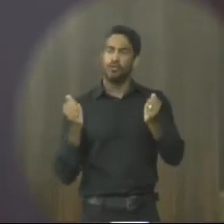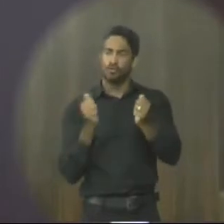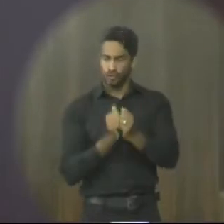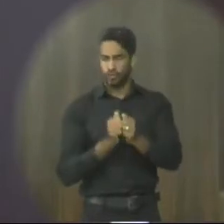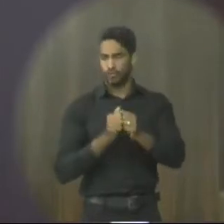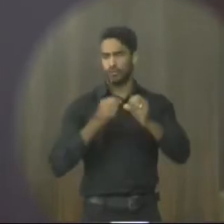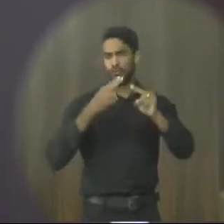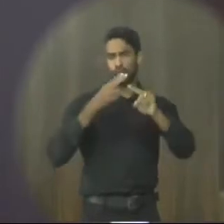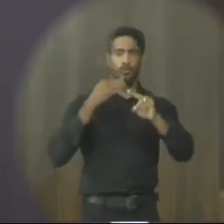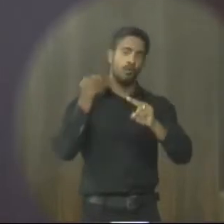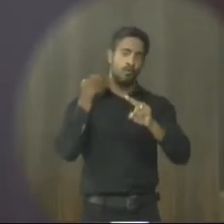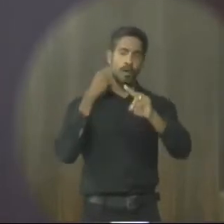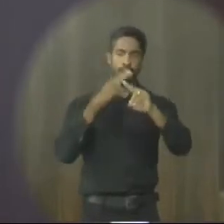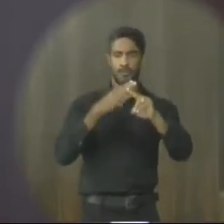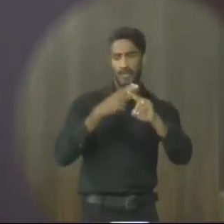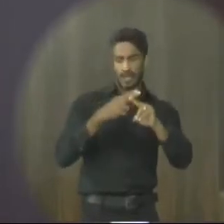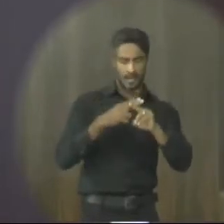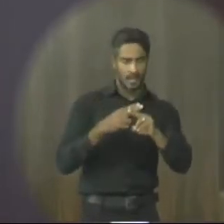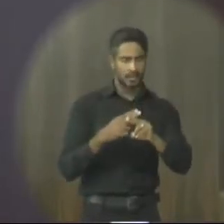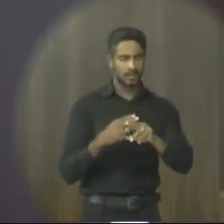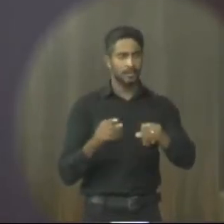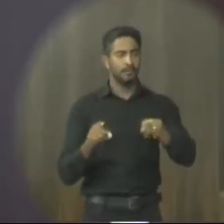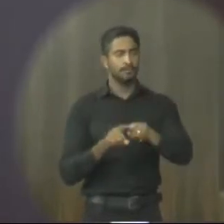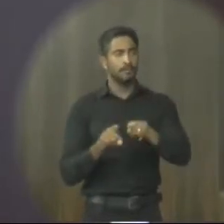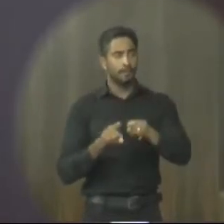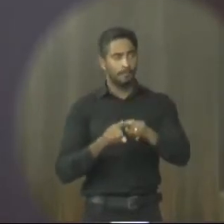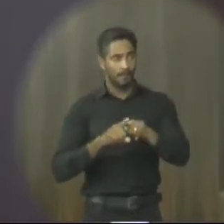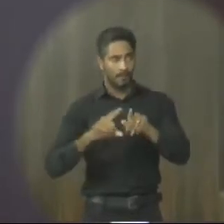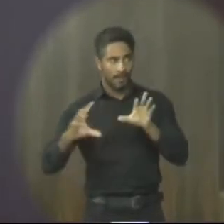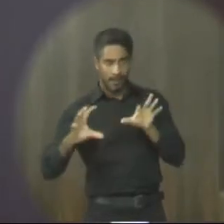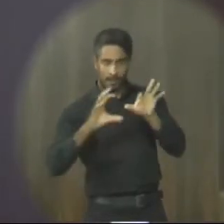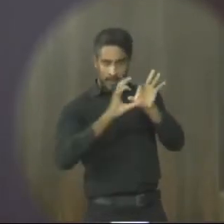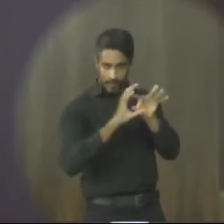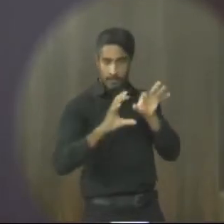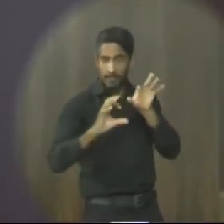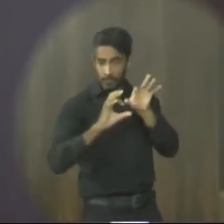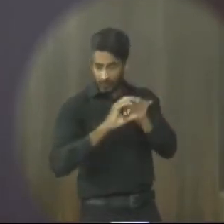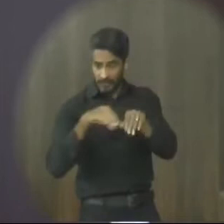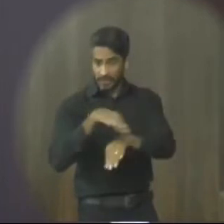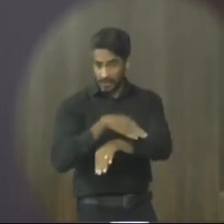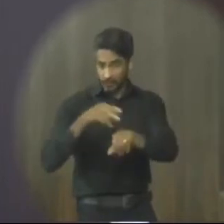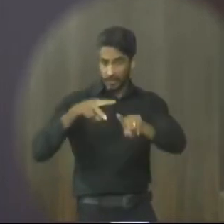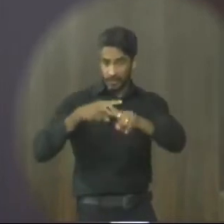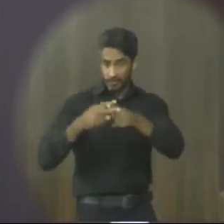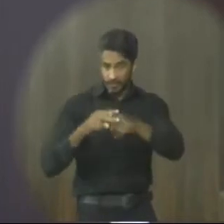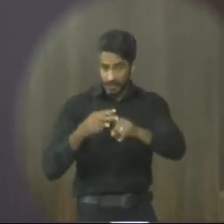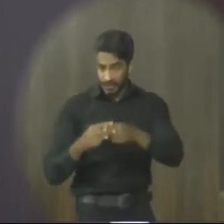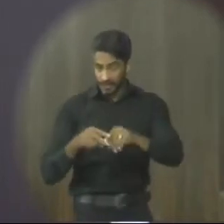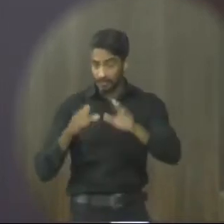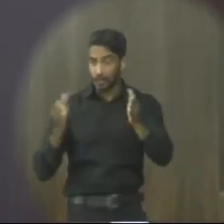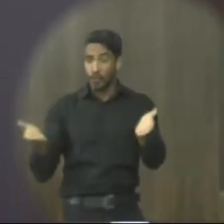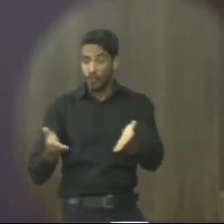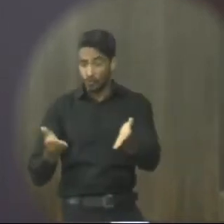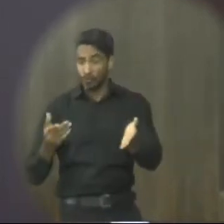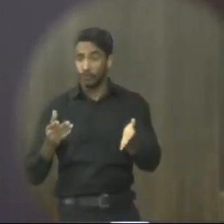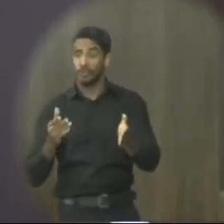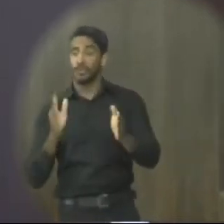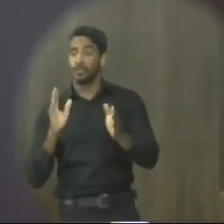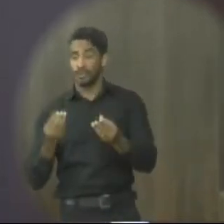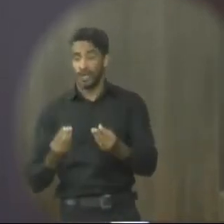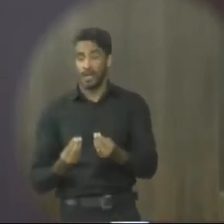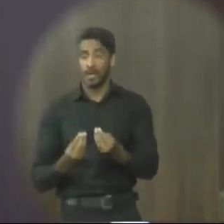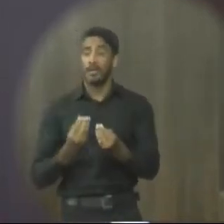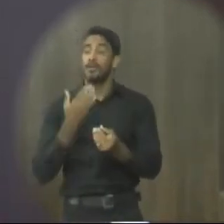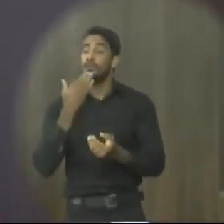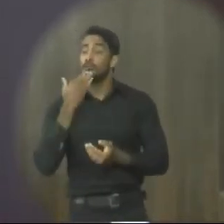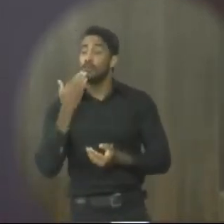Econômica. É, além desses convênios, dessas ruas que já estão em andamento, hoje nós encaminhamos para